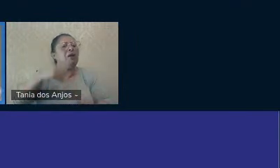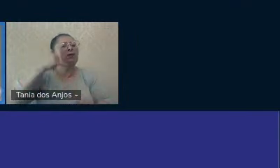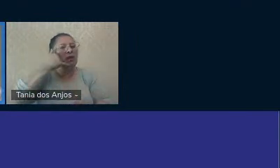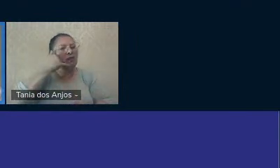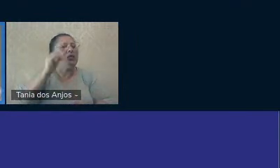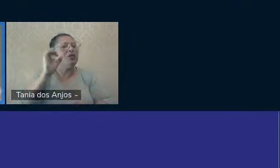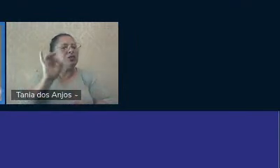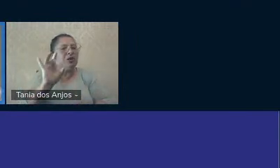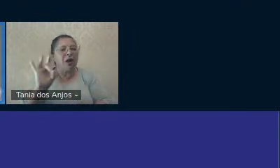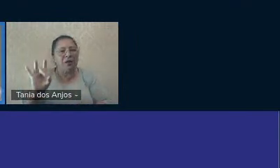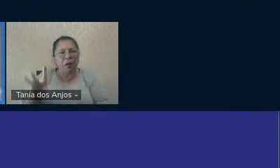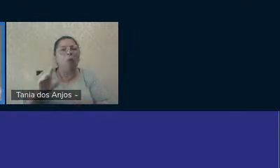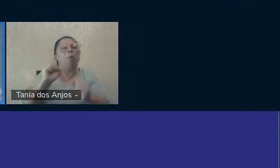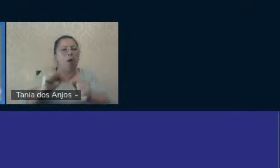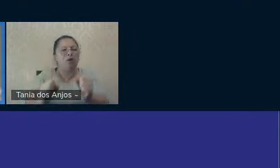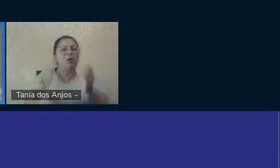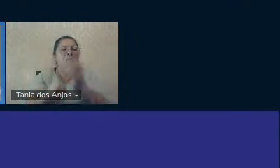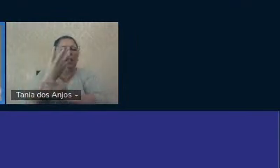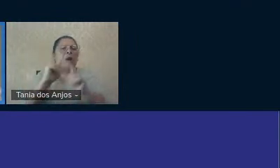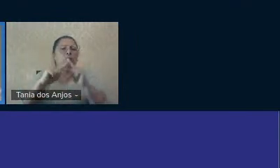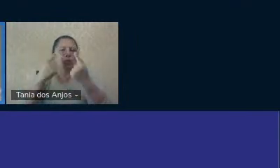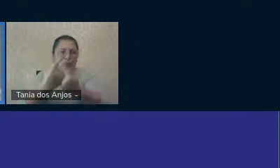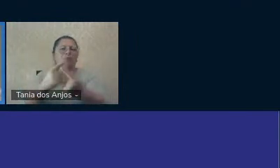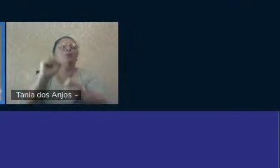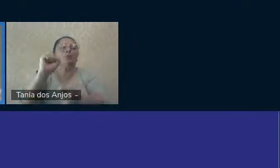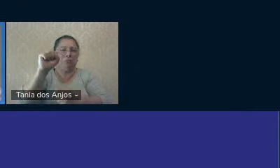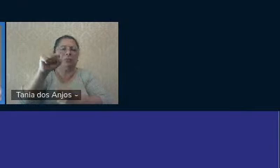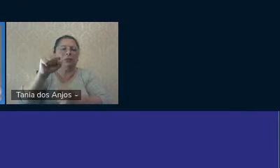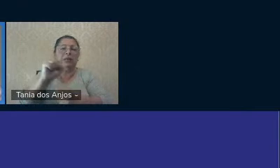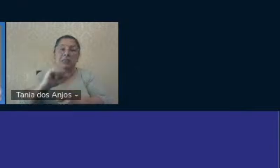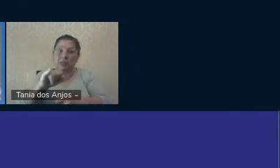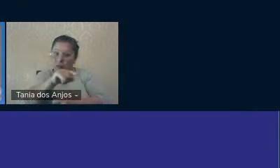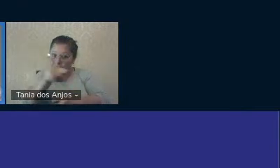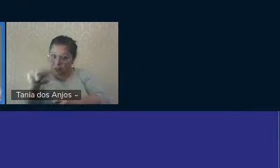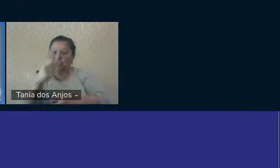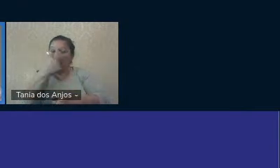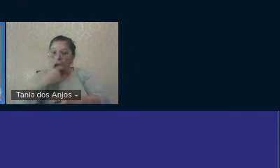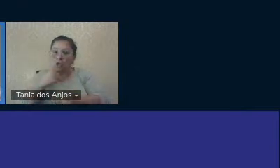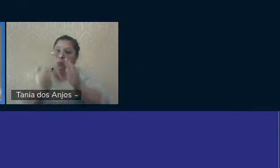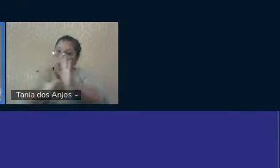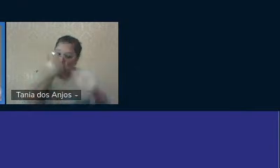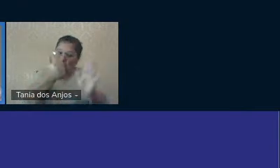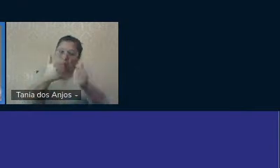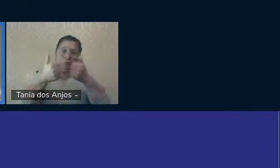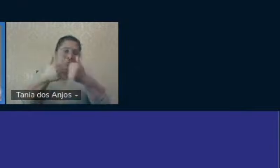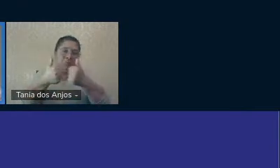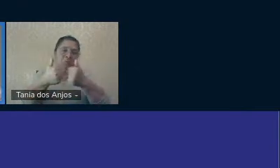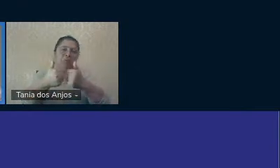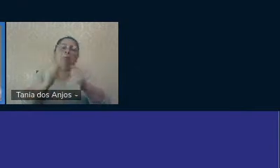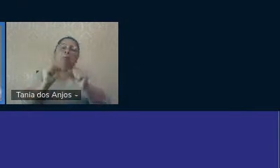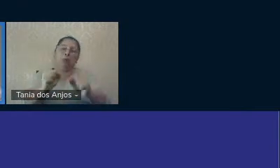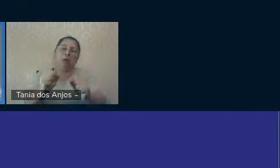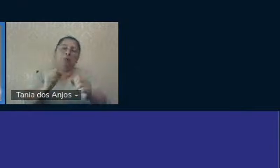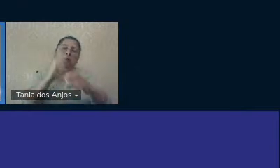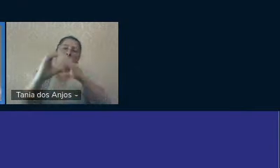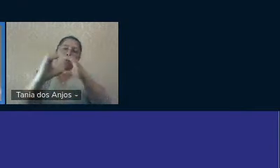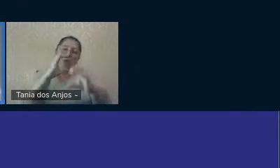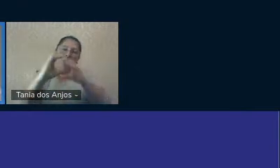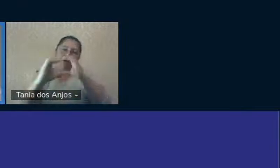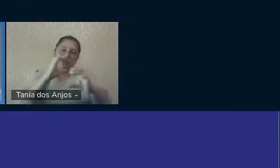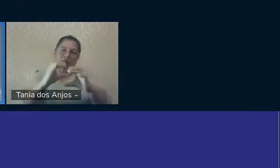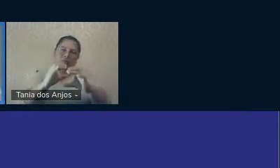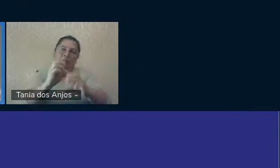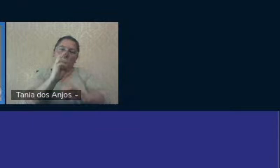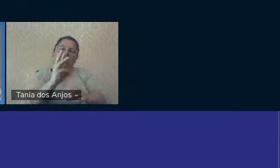eu posso criar o grupo, sim. Se vocês acham melhor do que pelo e-mail, podemos nos comunicar pelas duas